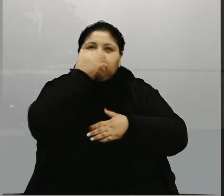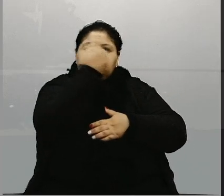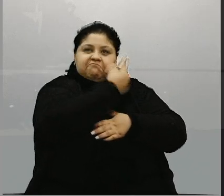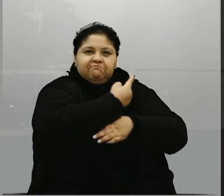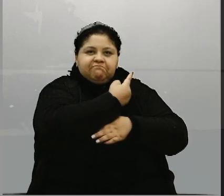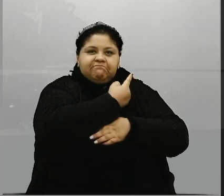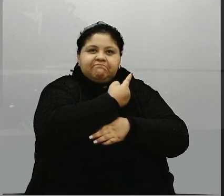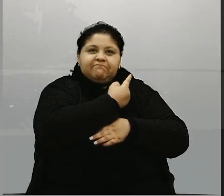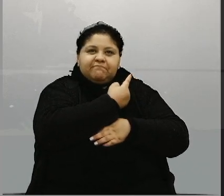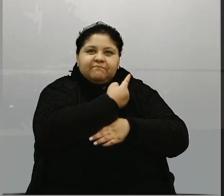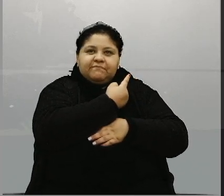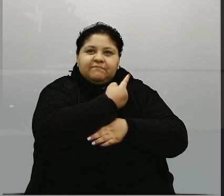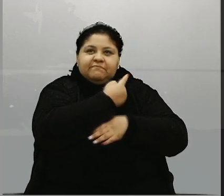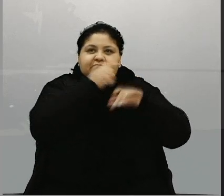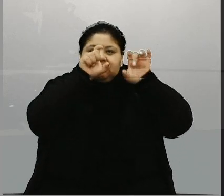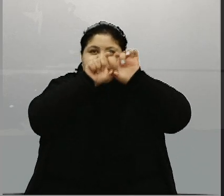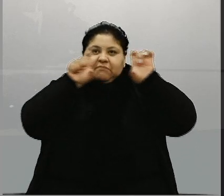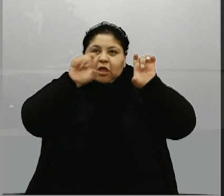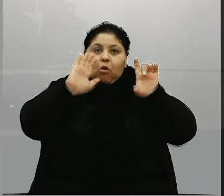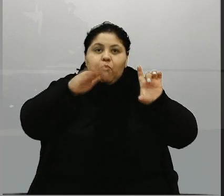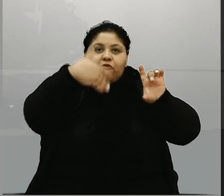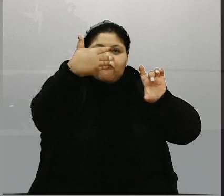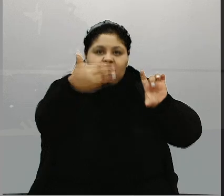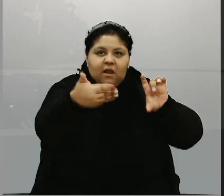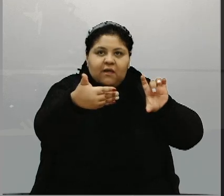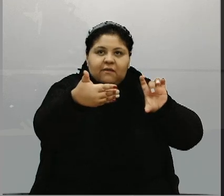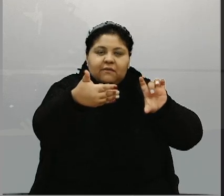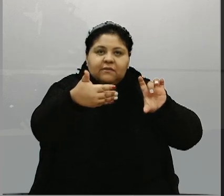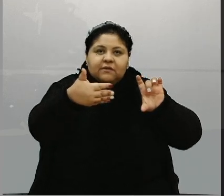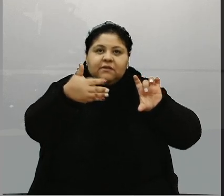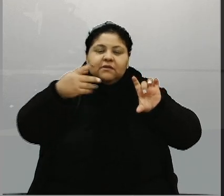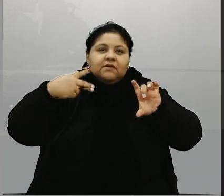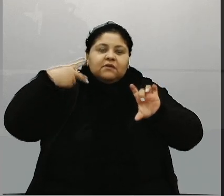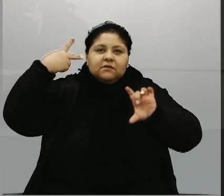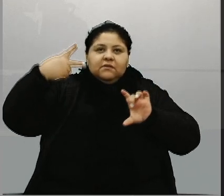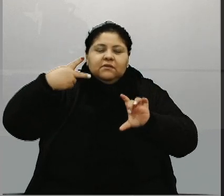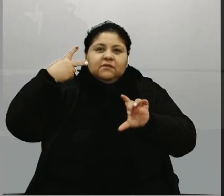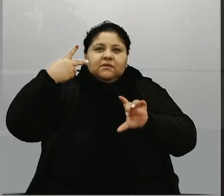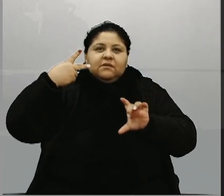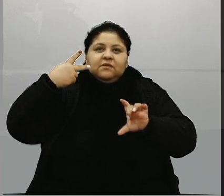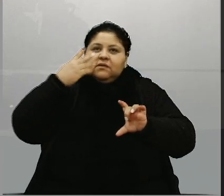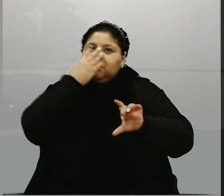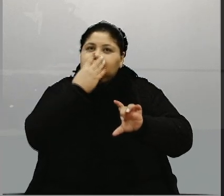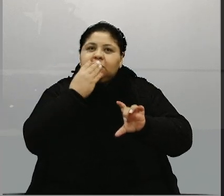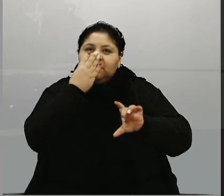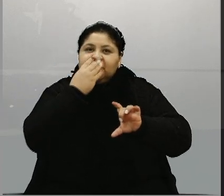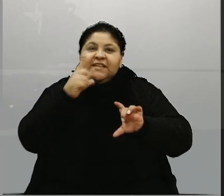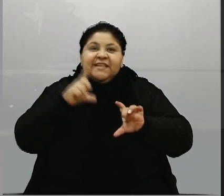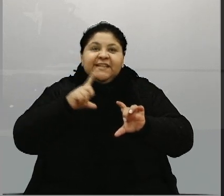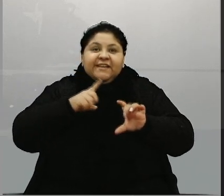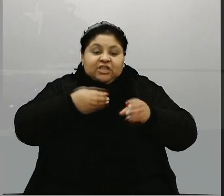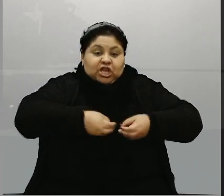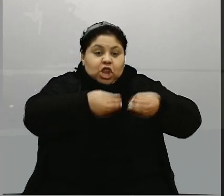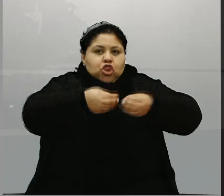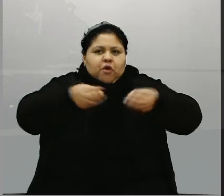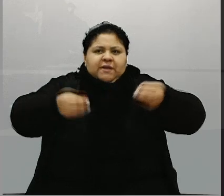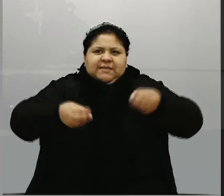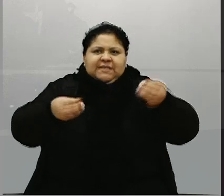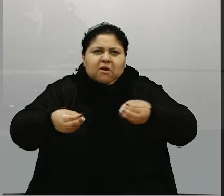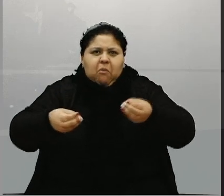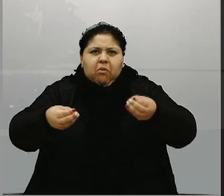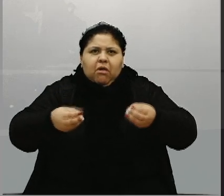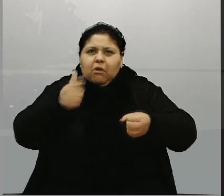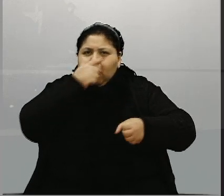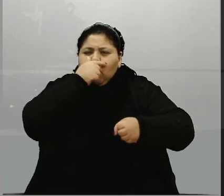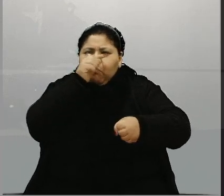olhando assim, é a fachada exterior, tá? O vereador Camilles esteve ali no momento que estava cheio de doação para o pessoal do Vale do Taquari.